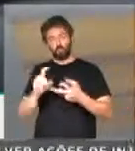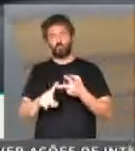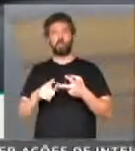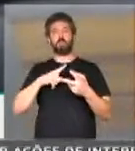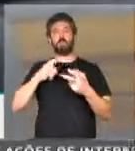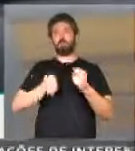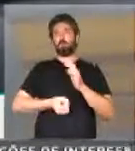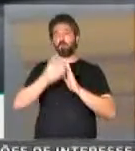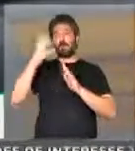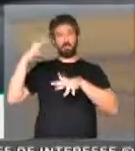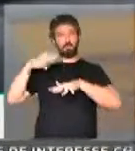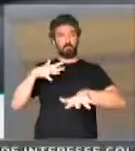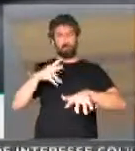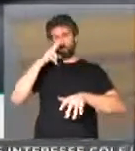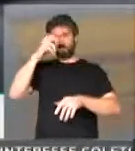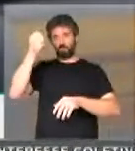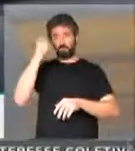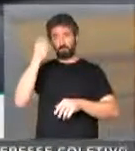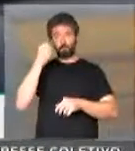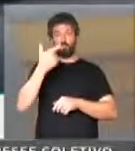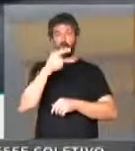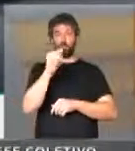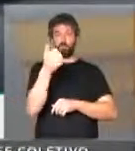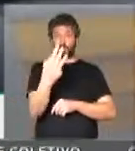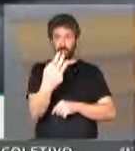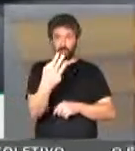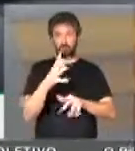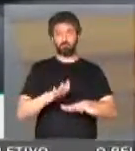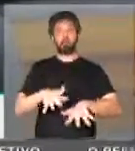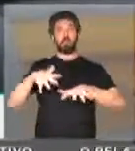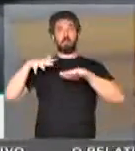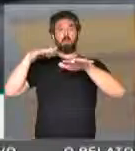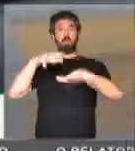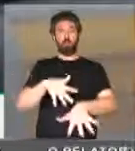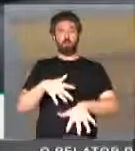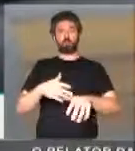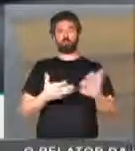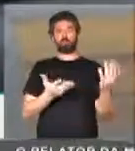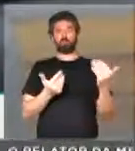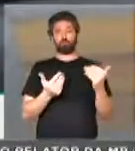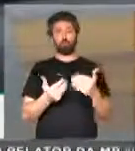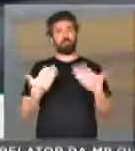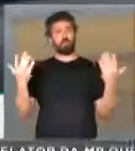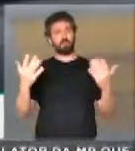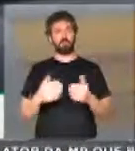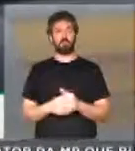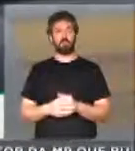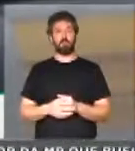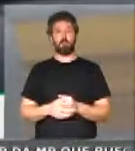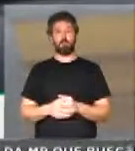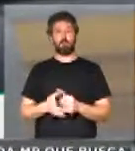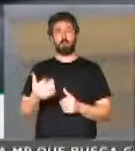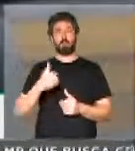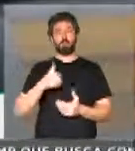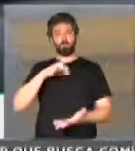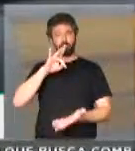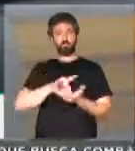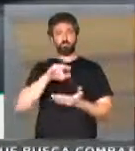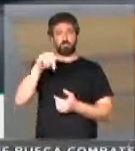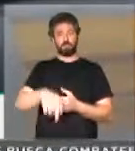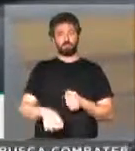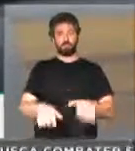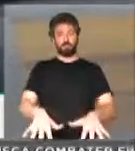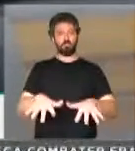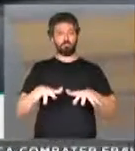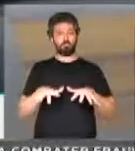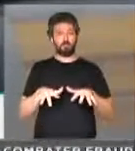68, tivemos grandes manifestações, em 2013, com o levante da juventude. Então, eu consagro aqui,